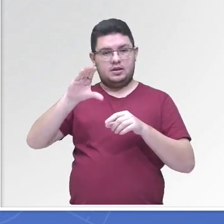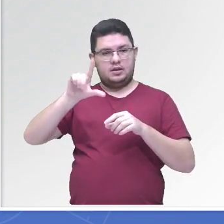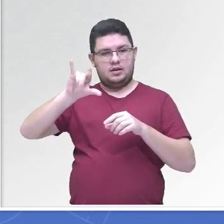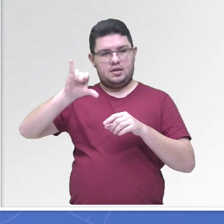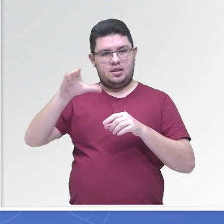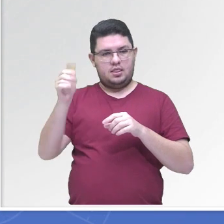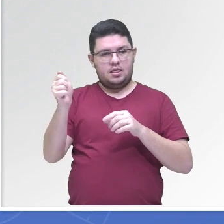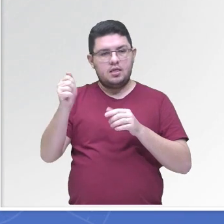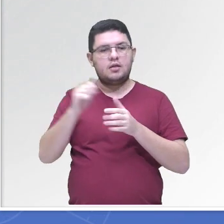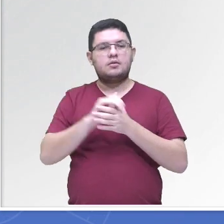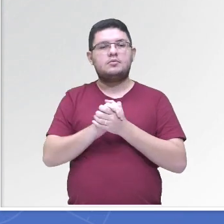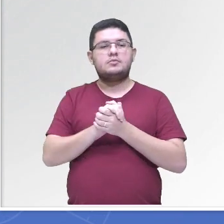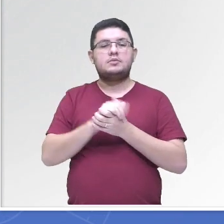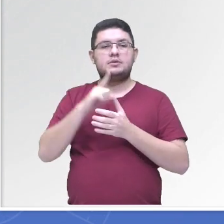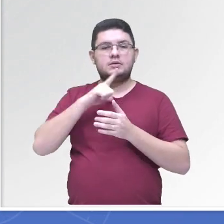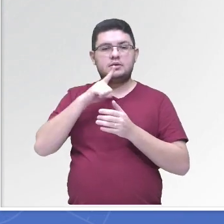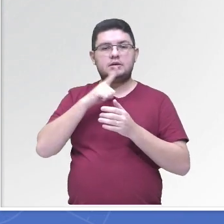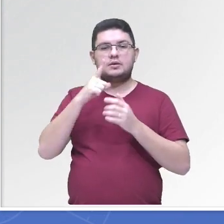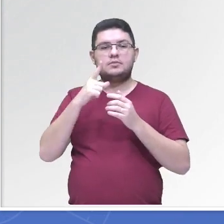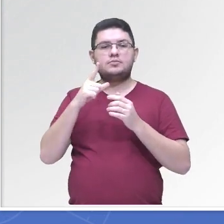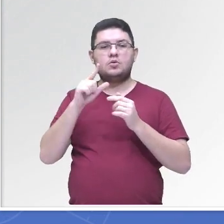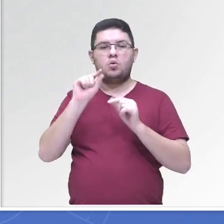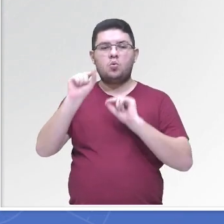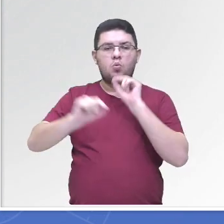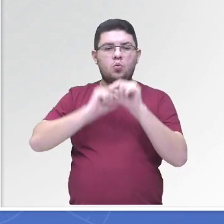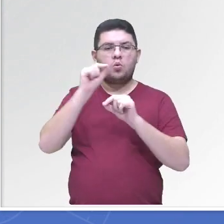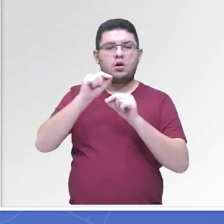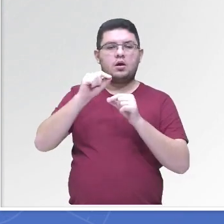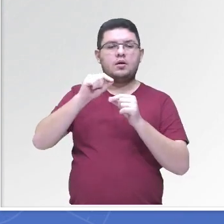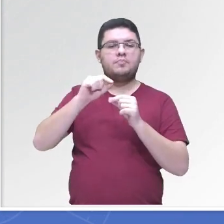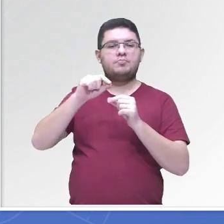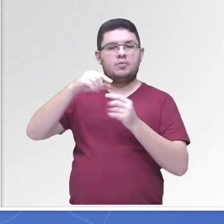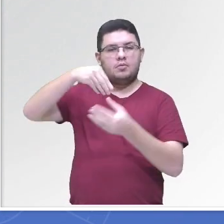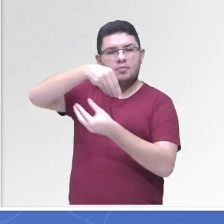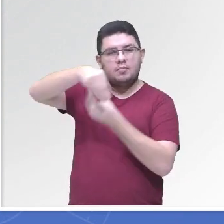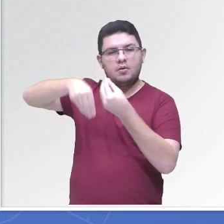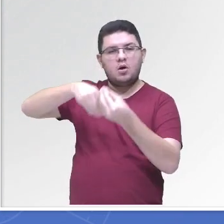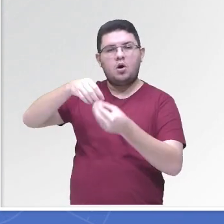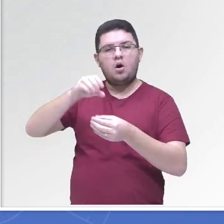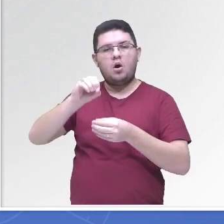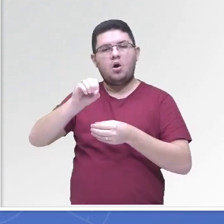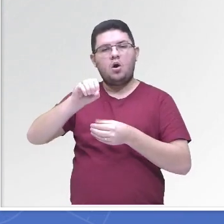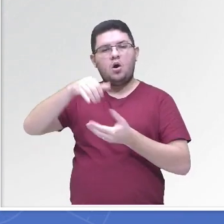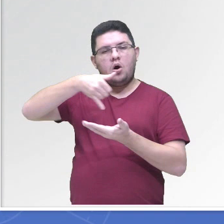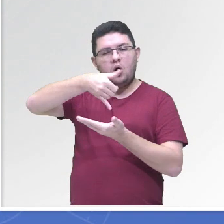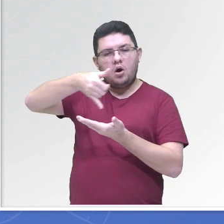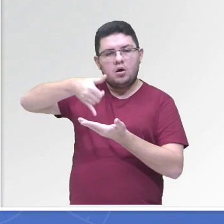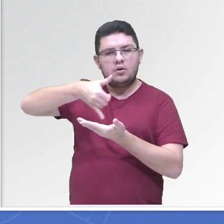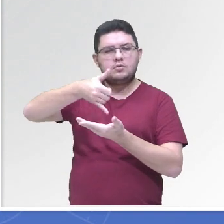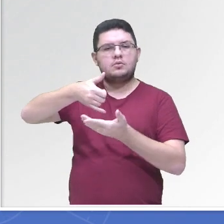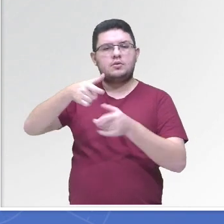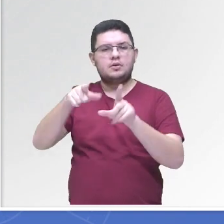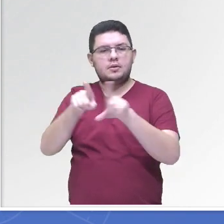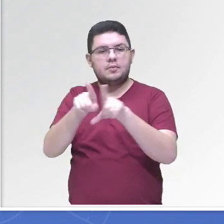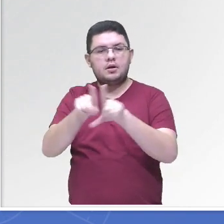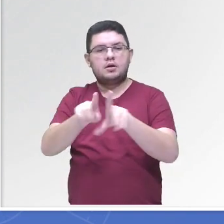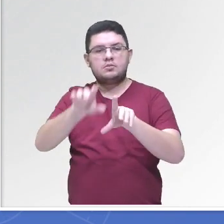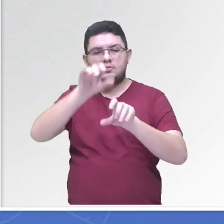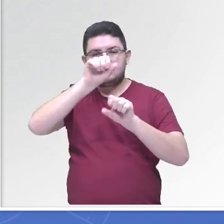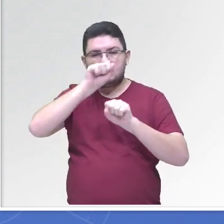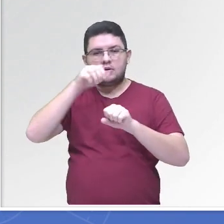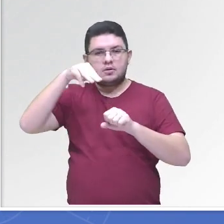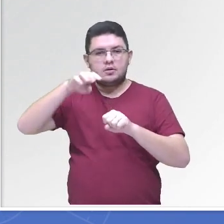menta, né, aquele cheirinho lá do hortelã que a gente conhece, ocorre na forma levógera na hortelã e pode ser